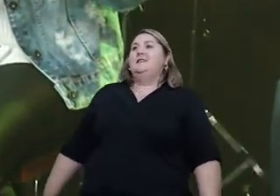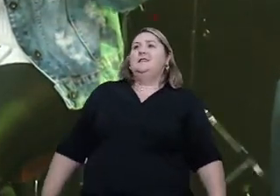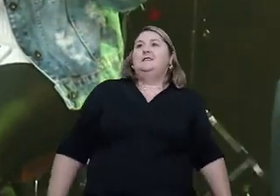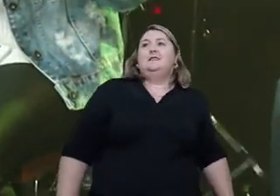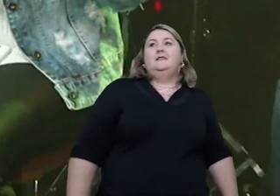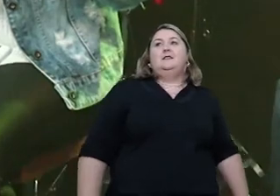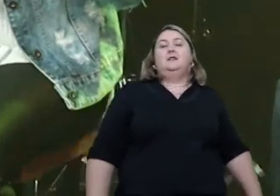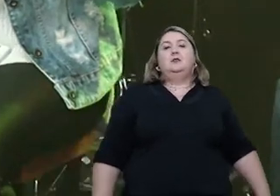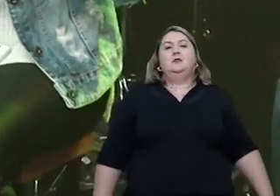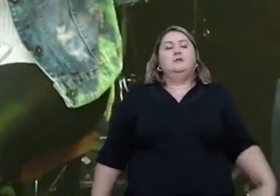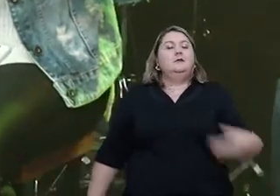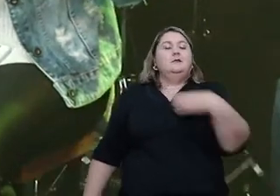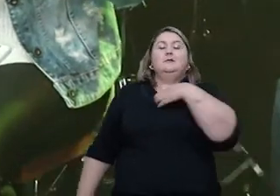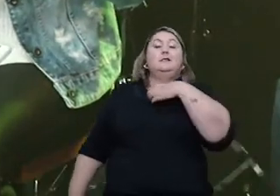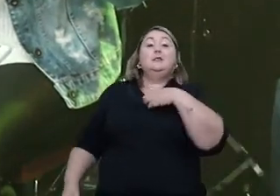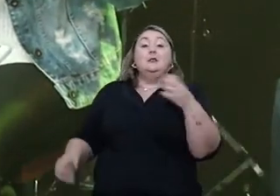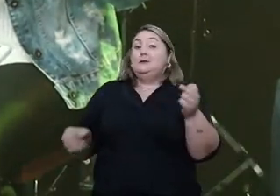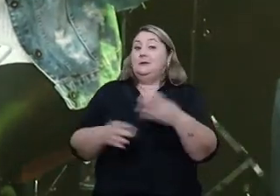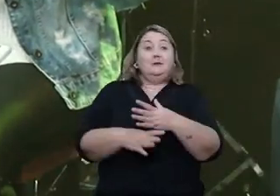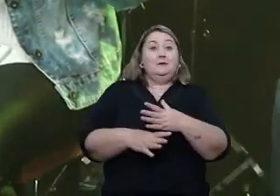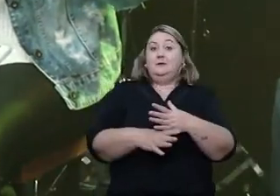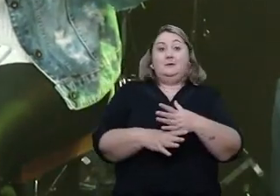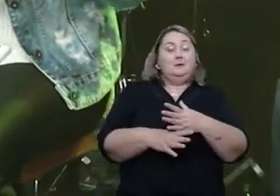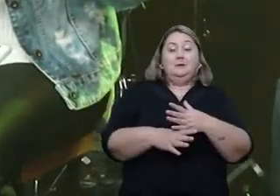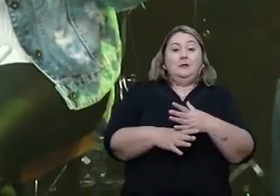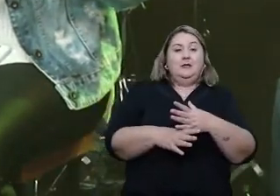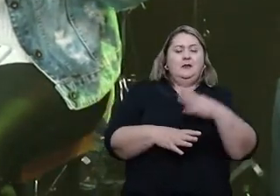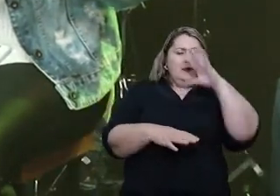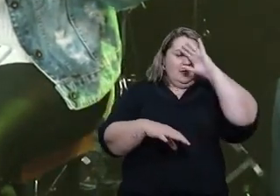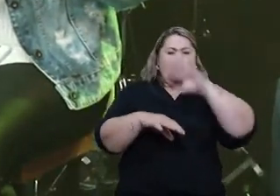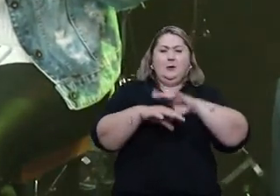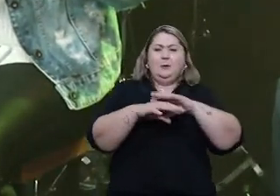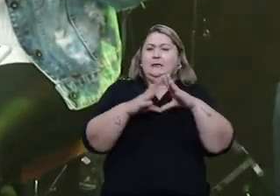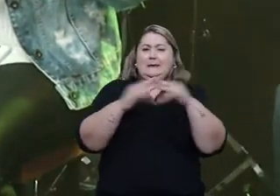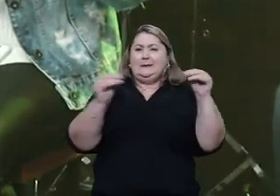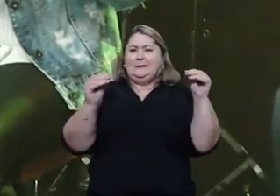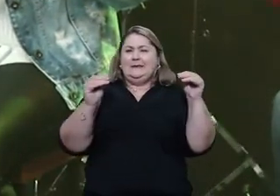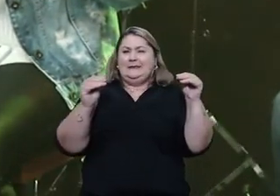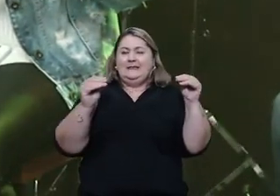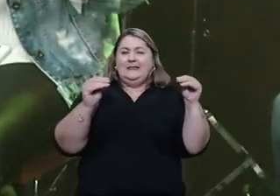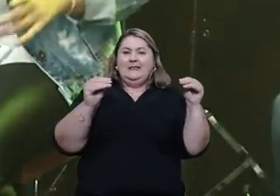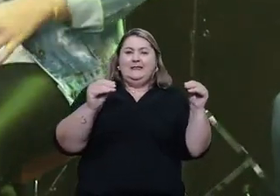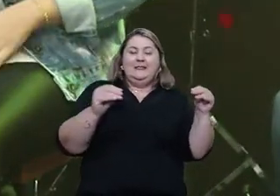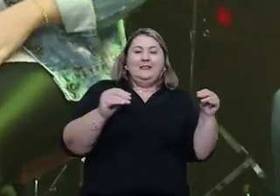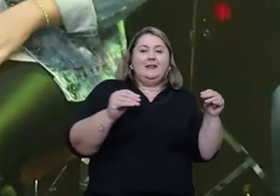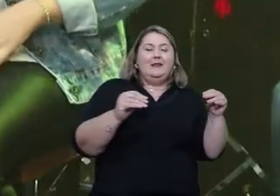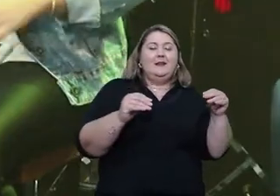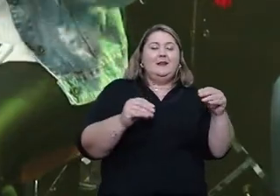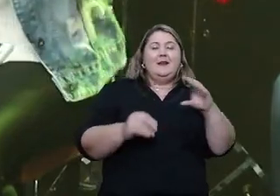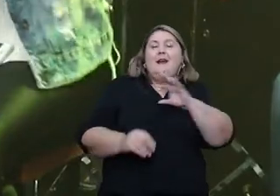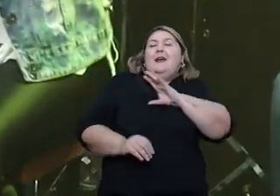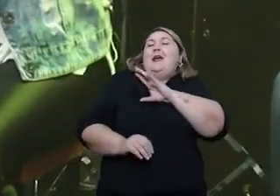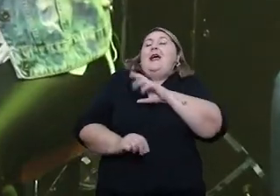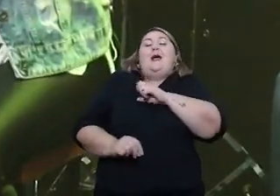mudo. O sentimento não para, a doença não